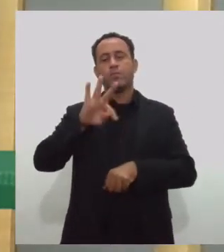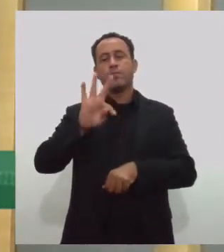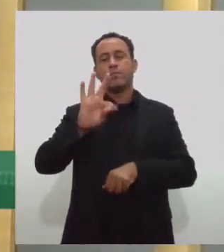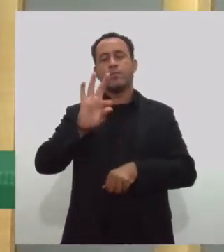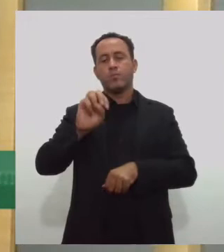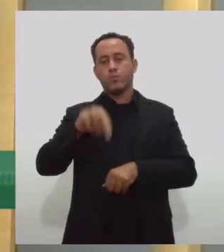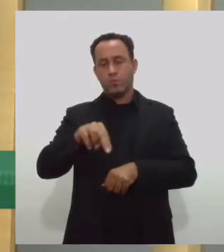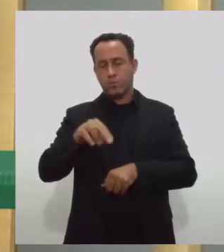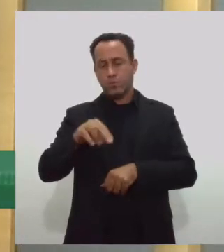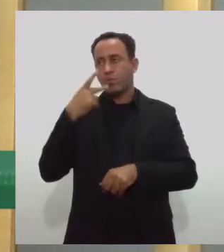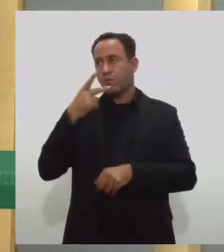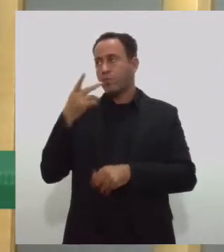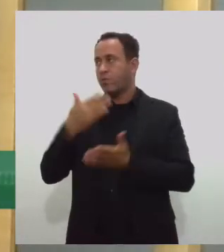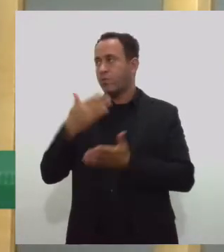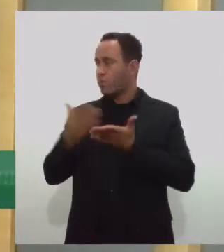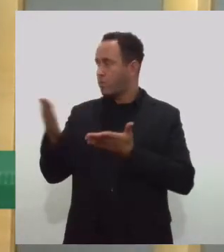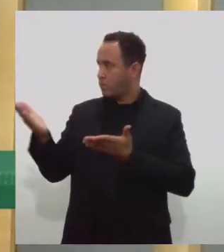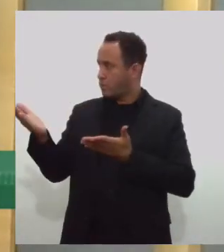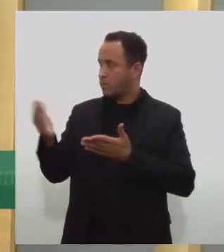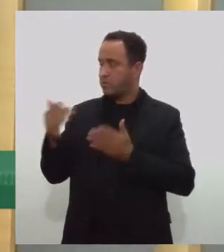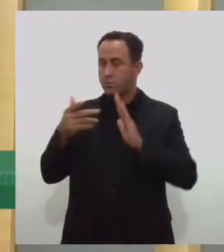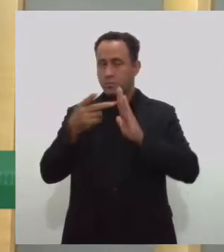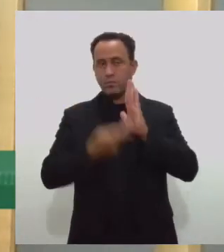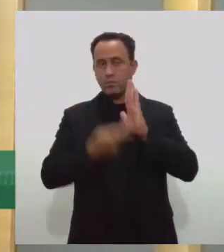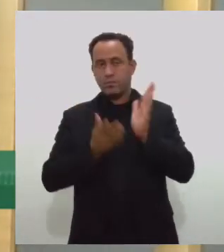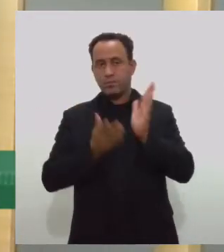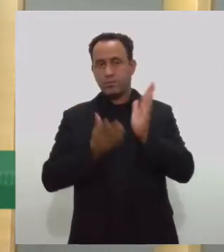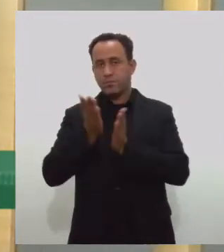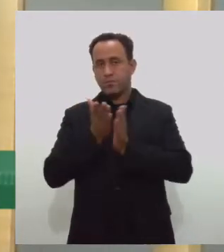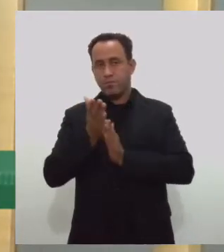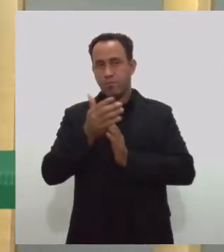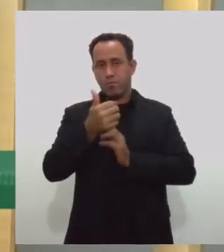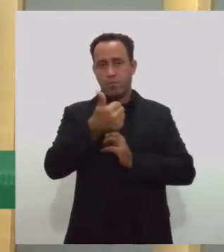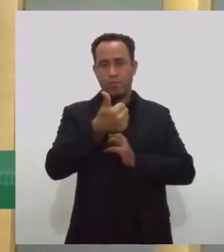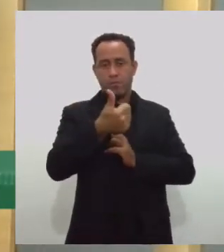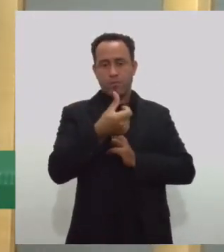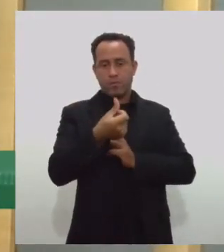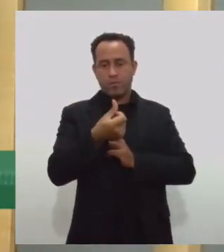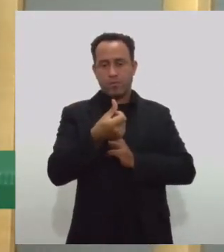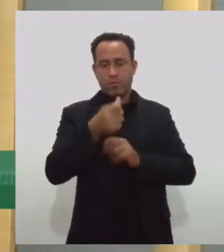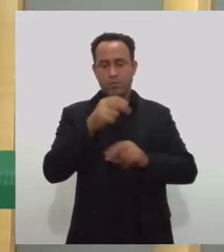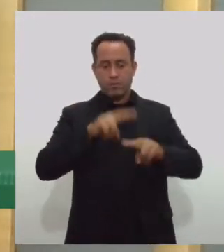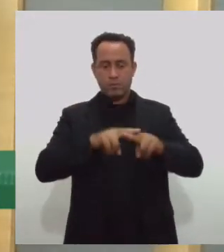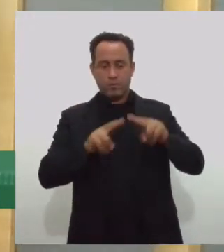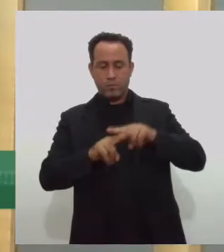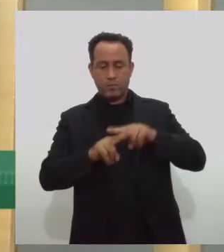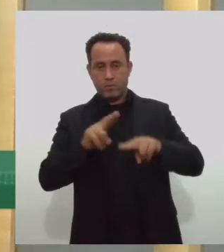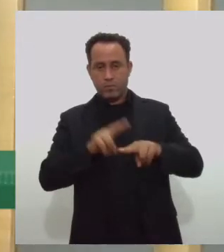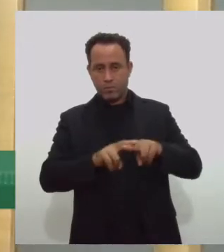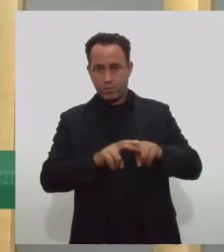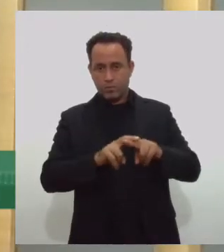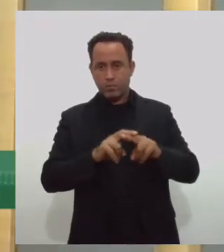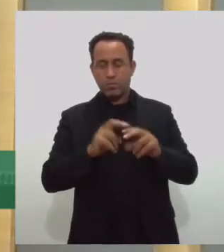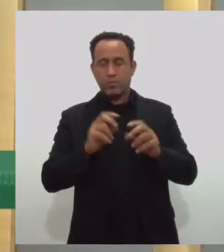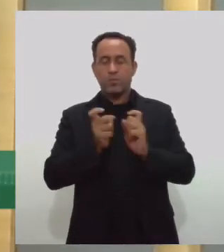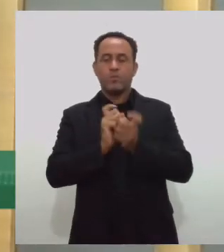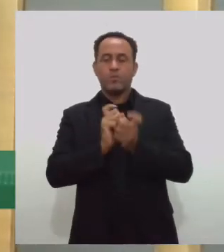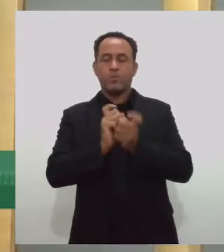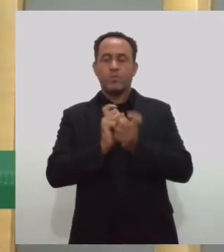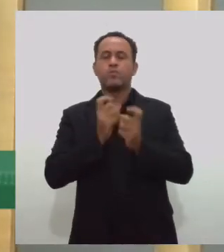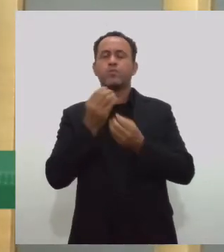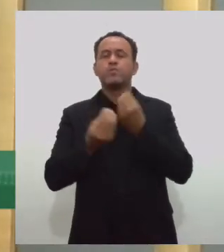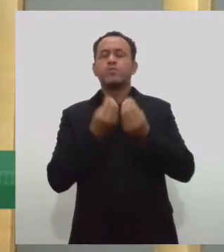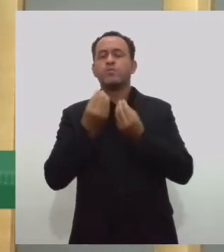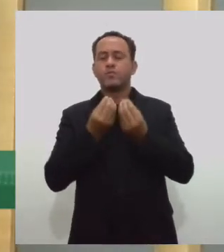já falamos no início do programa, né, o projeto foi aprovado aí no dia 16 de junho, após um longo debate. Vamos ver agora